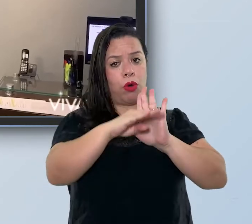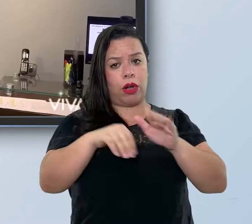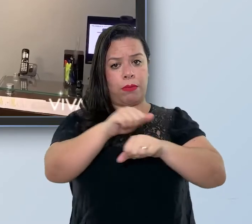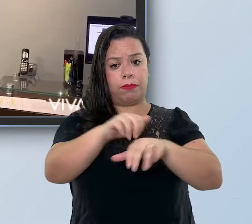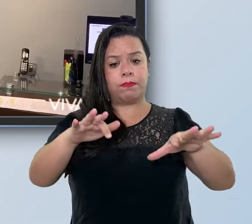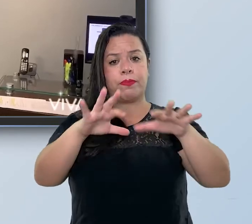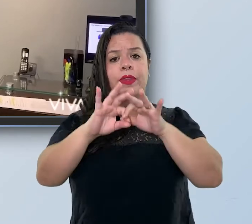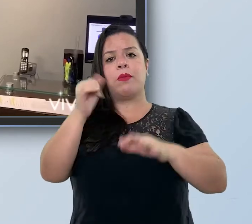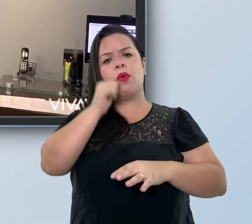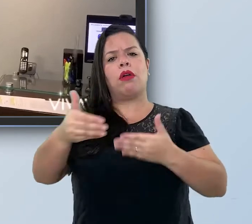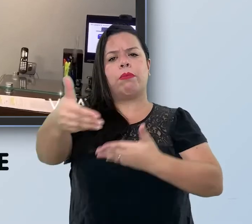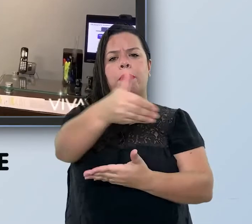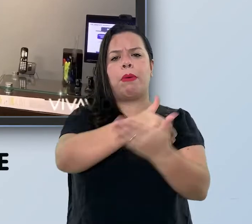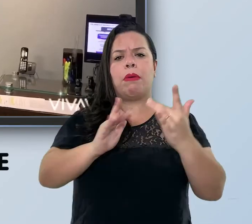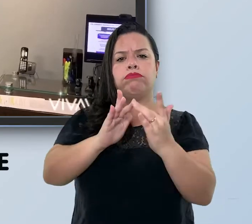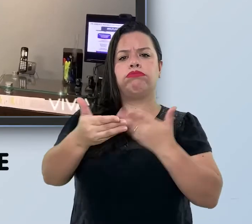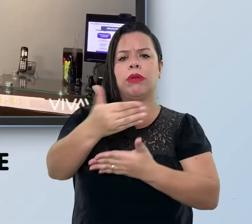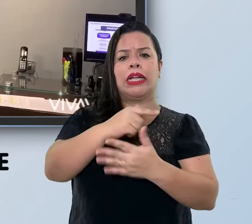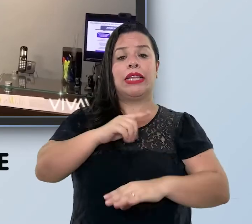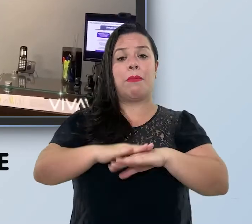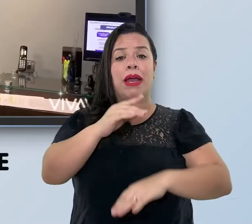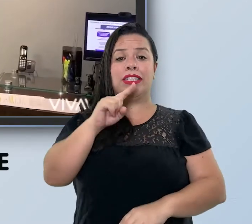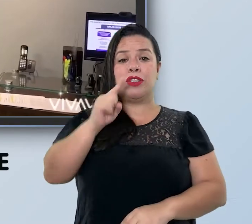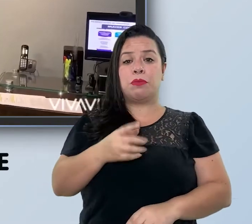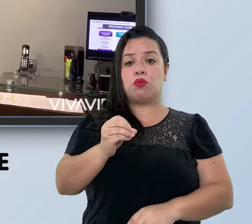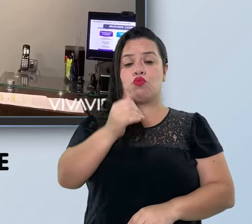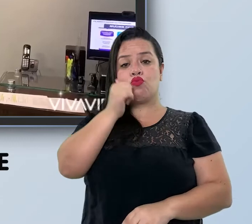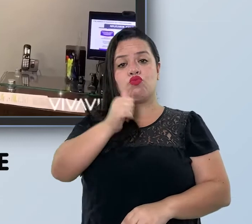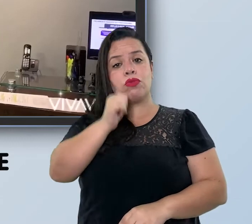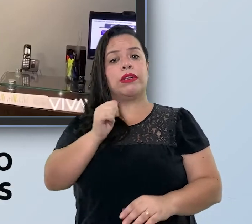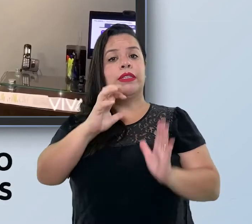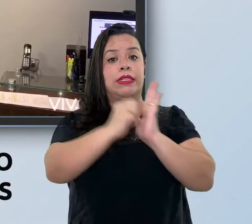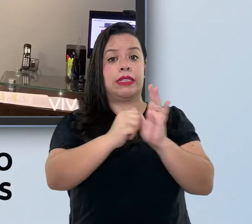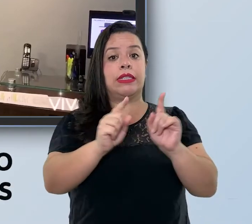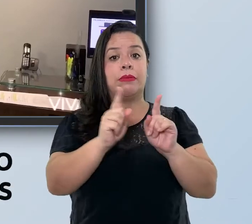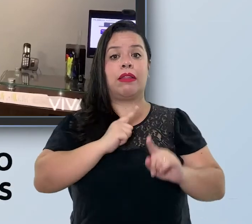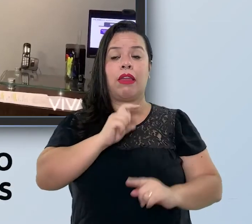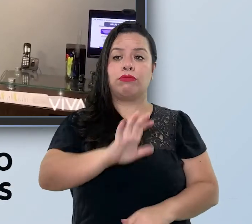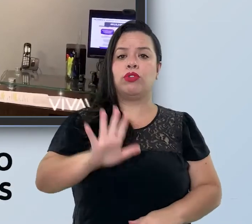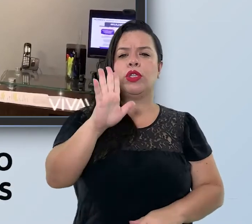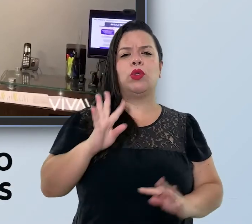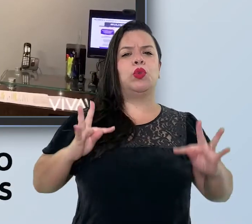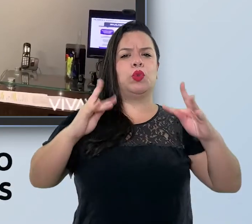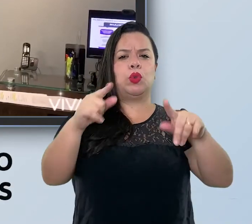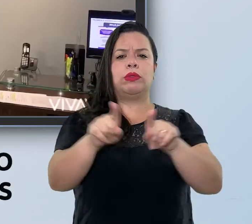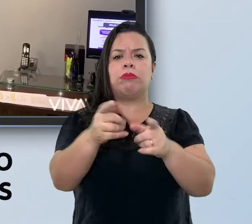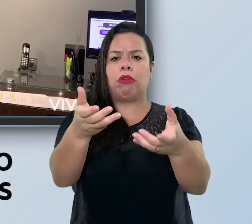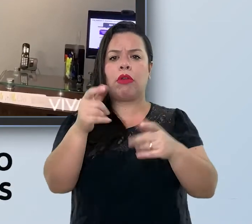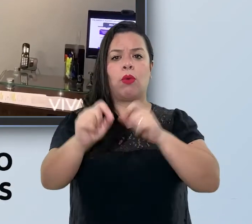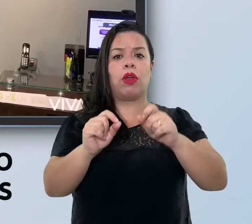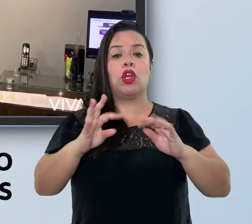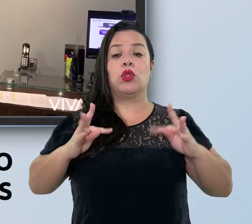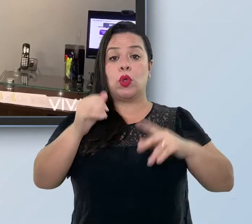programa, as mulheres interagem, temos mais de 500 mulheres inscritas. E é por isso que esse programa dá certo, porque ele é do Estado todo e